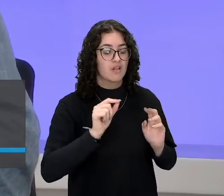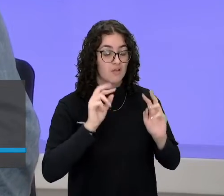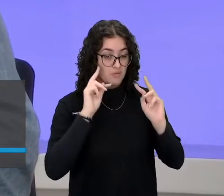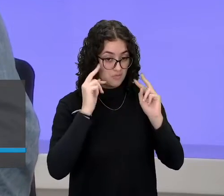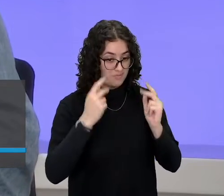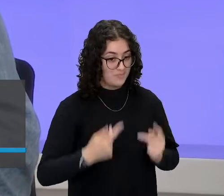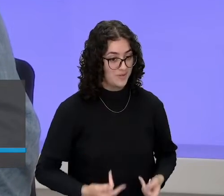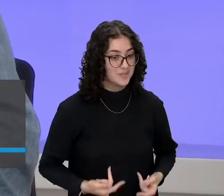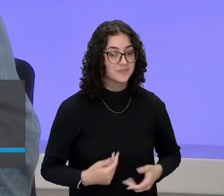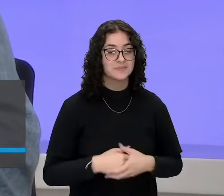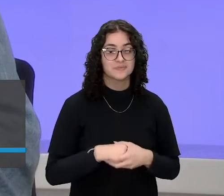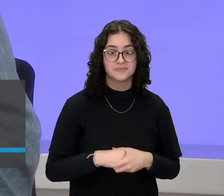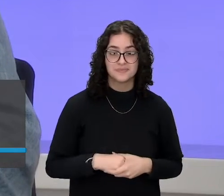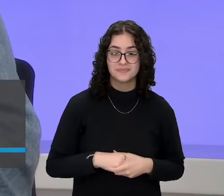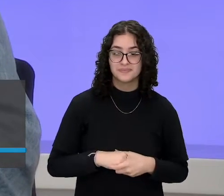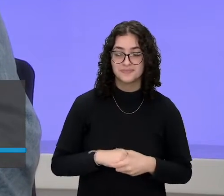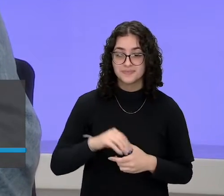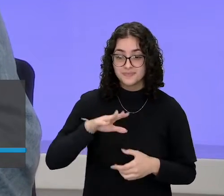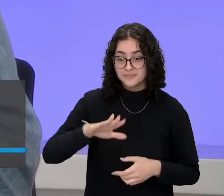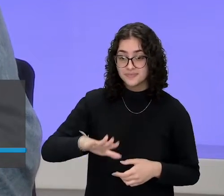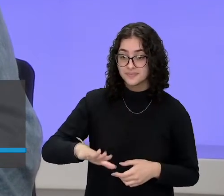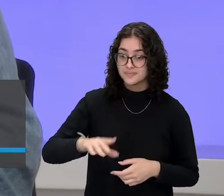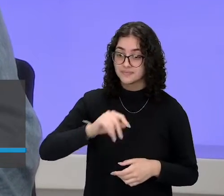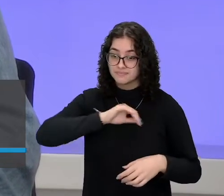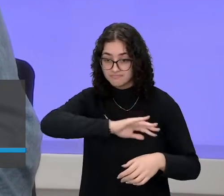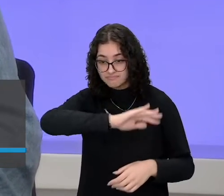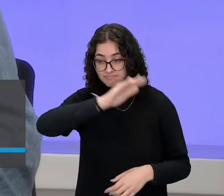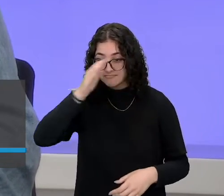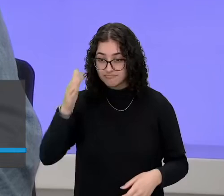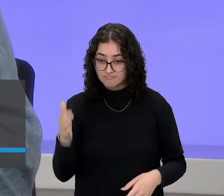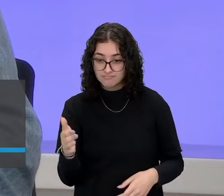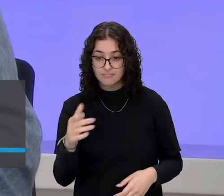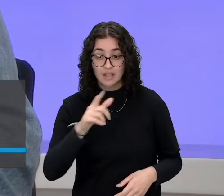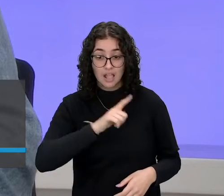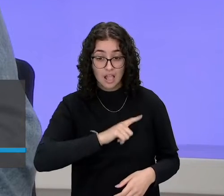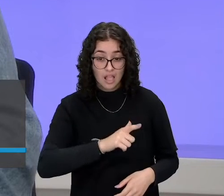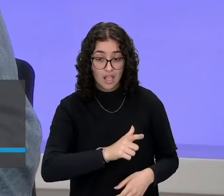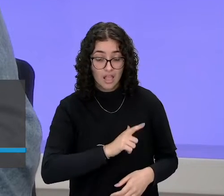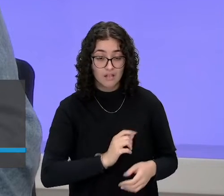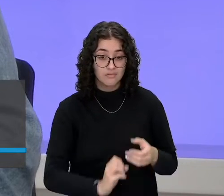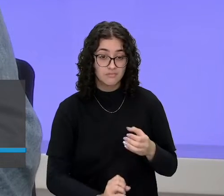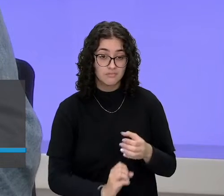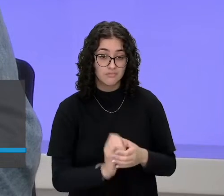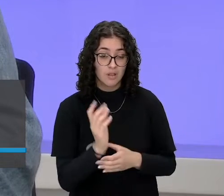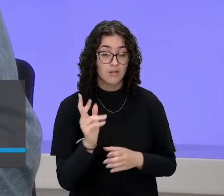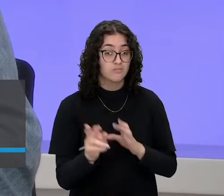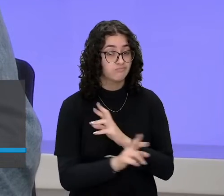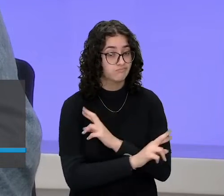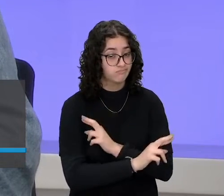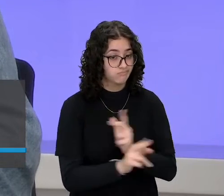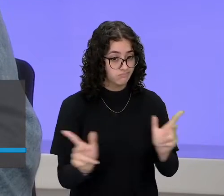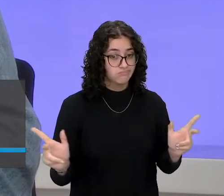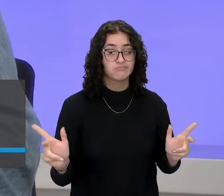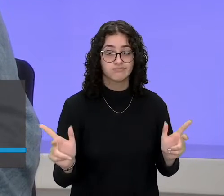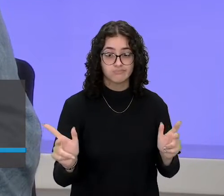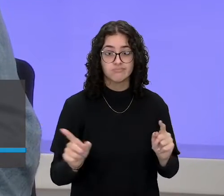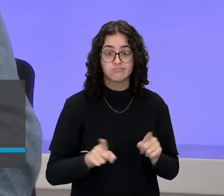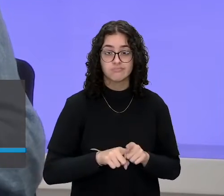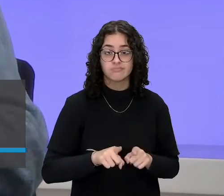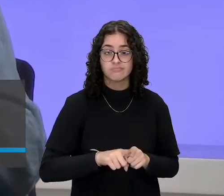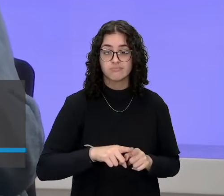Bom, então as cavernas elas têm formações ali que diferenciadas, né? E tem